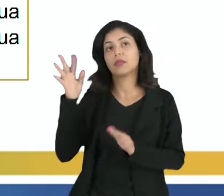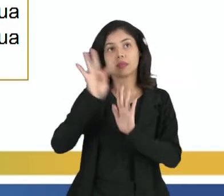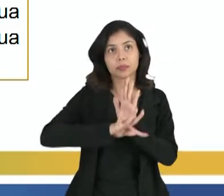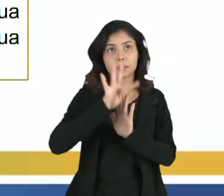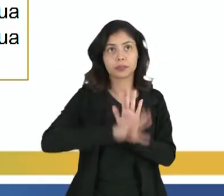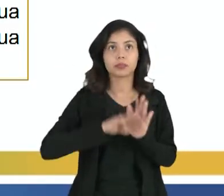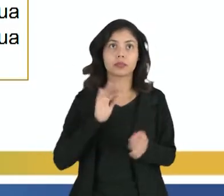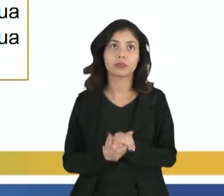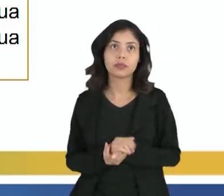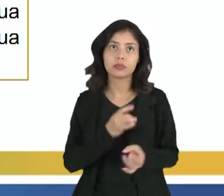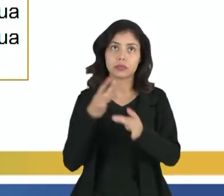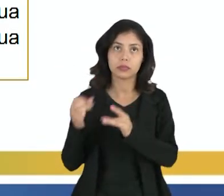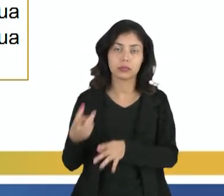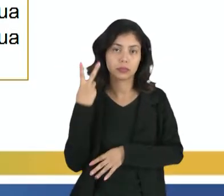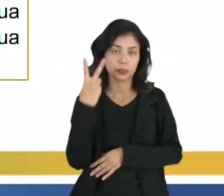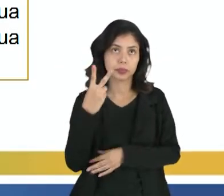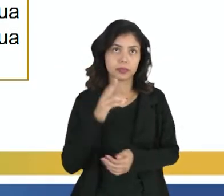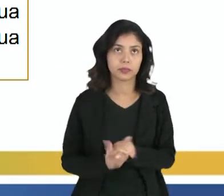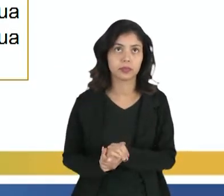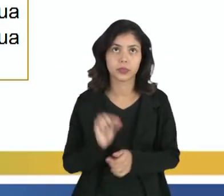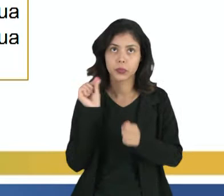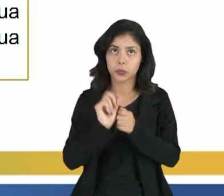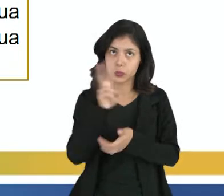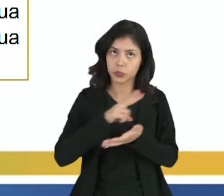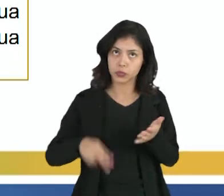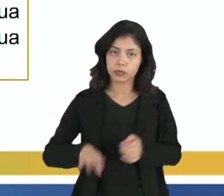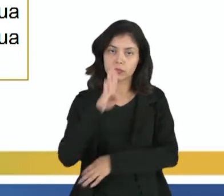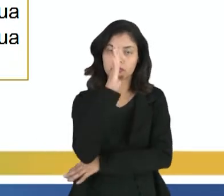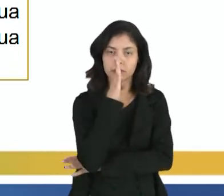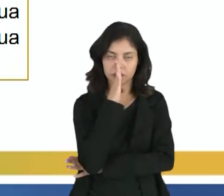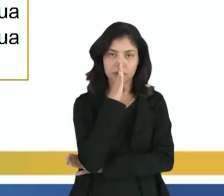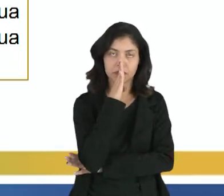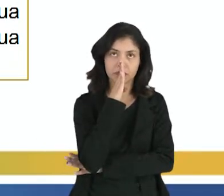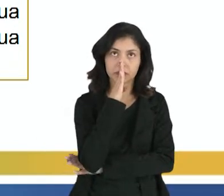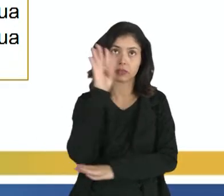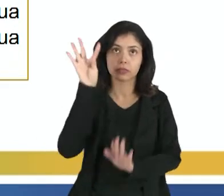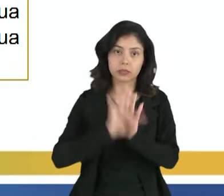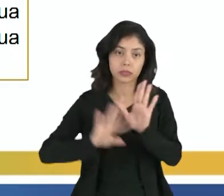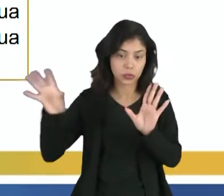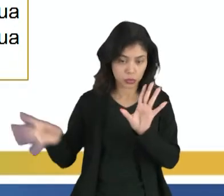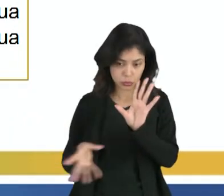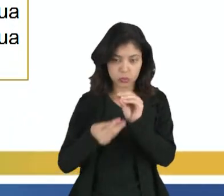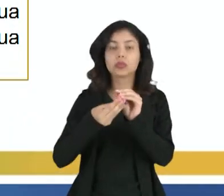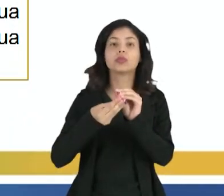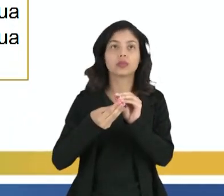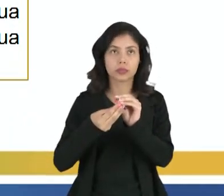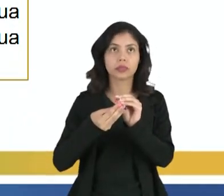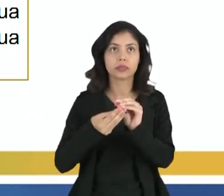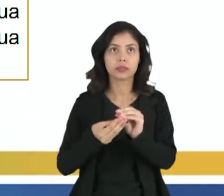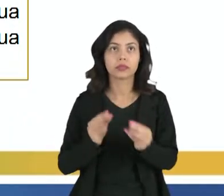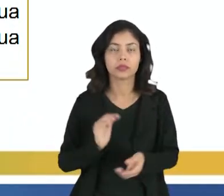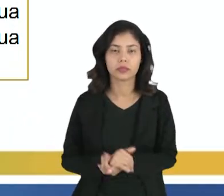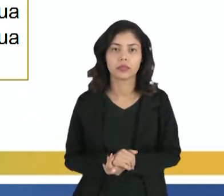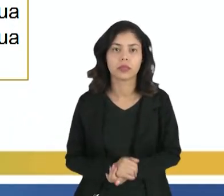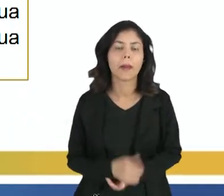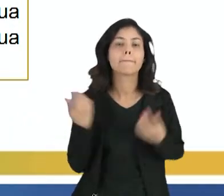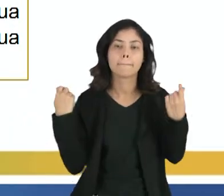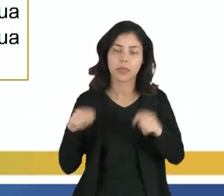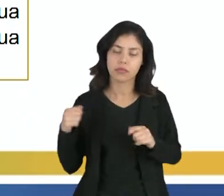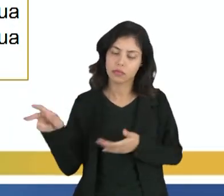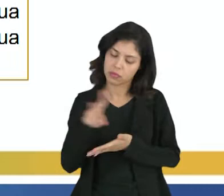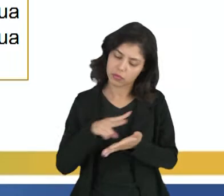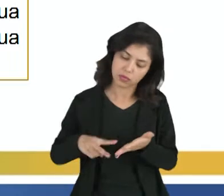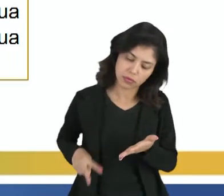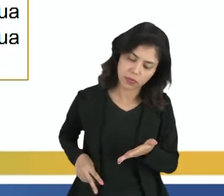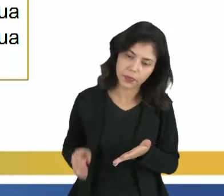texto. Dica 2. Faça uma leitura silenciosa do texto por completo. E muitas vezes é necessário